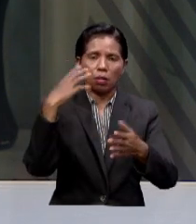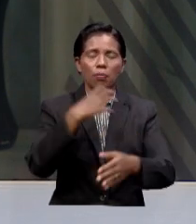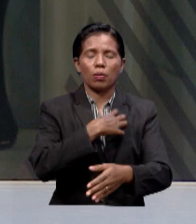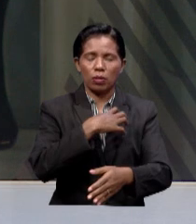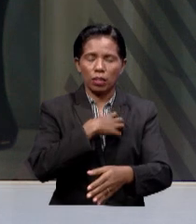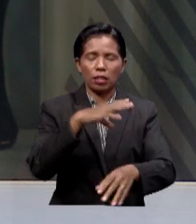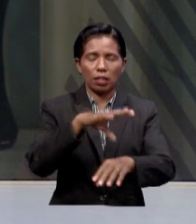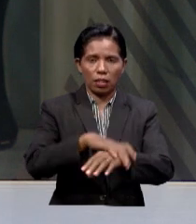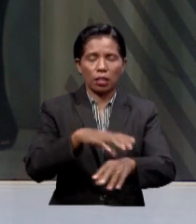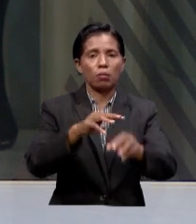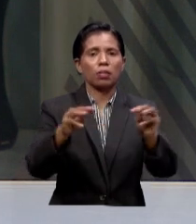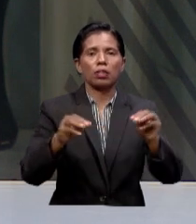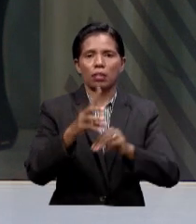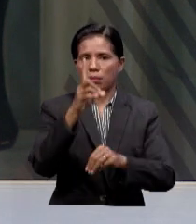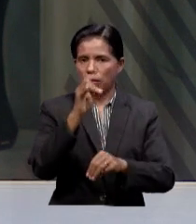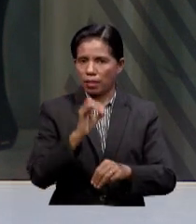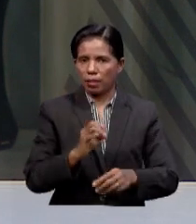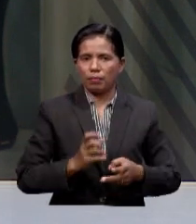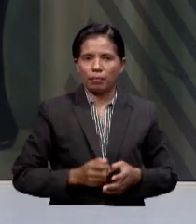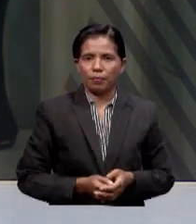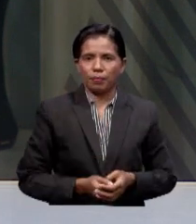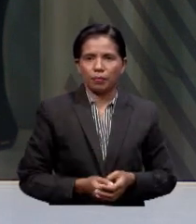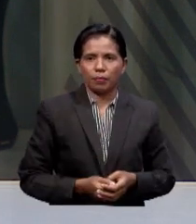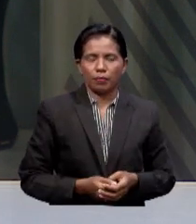sela comando município de Lei.